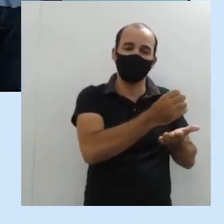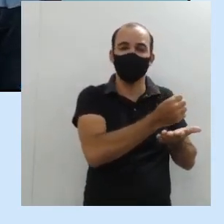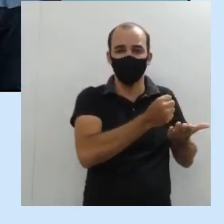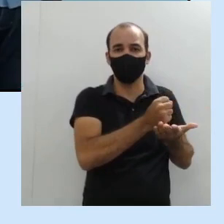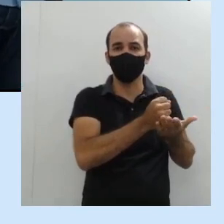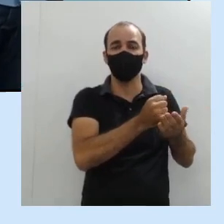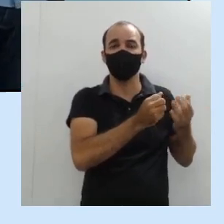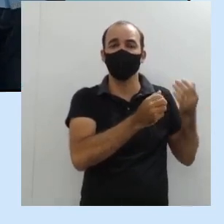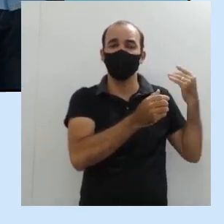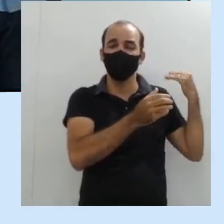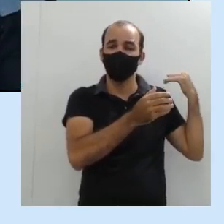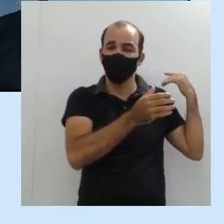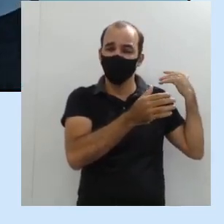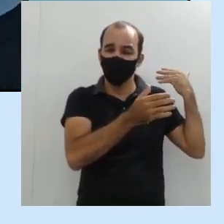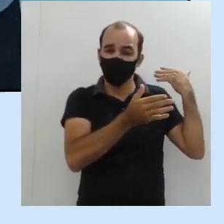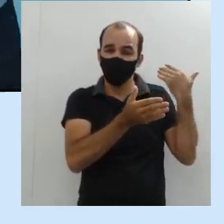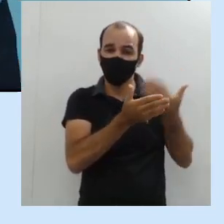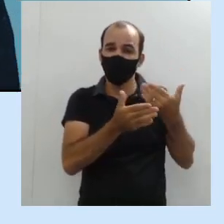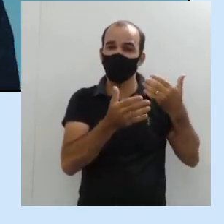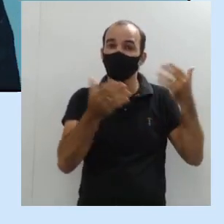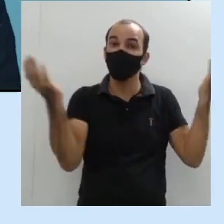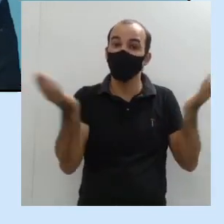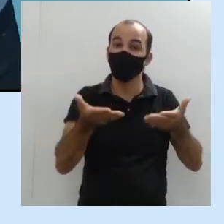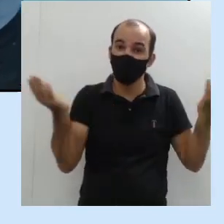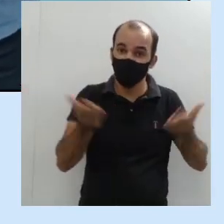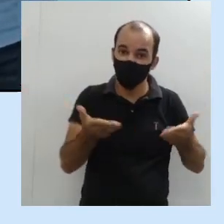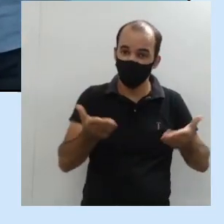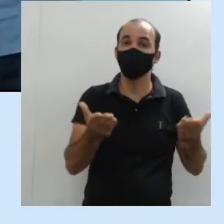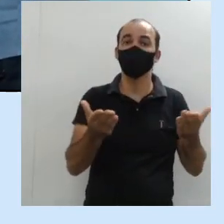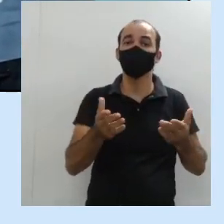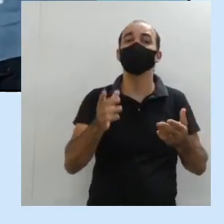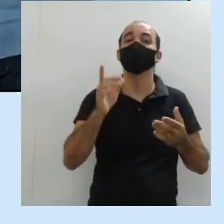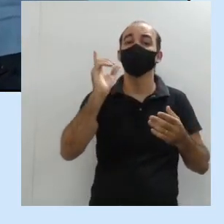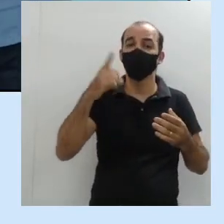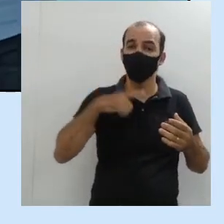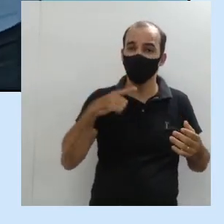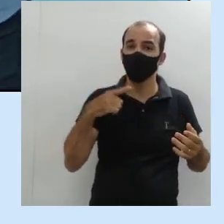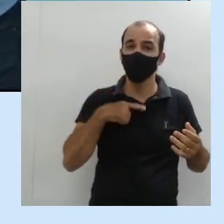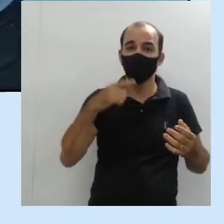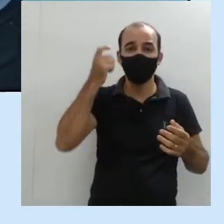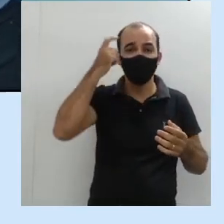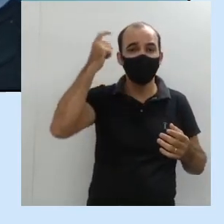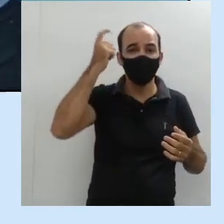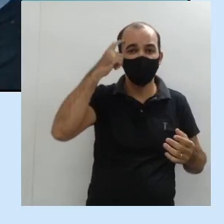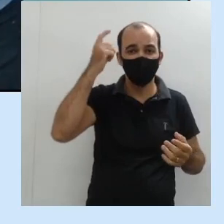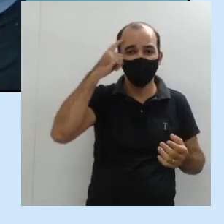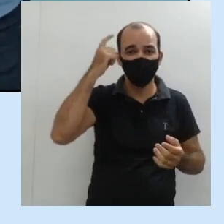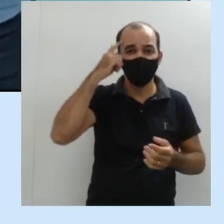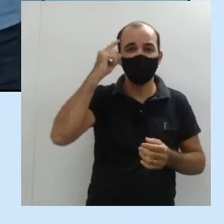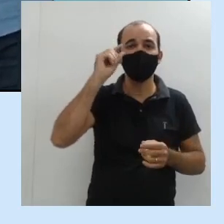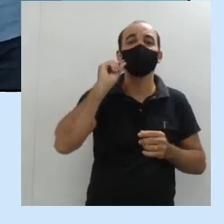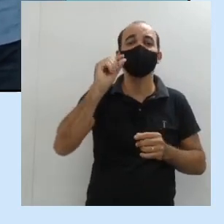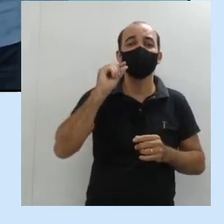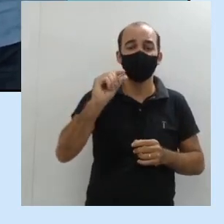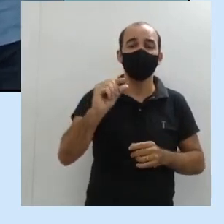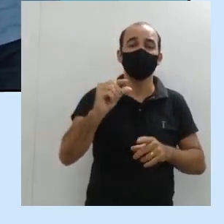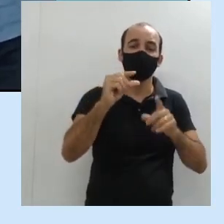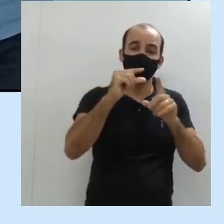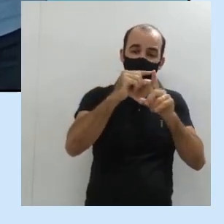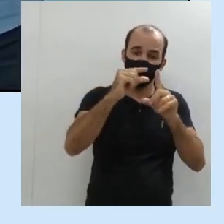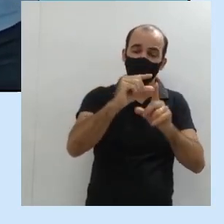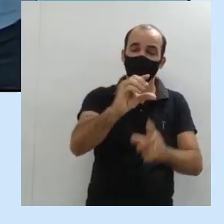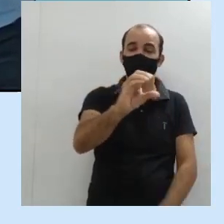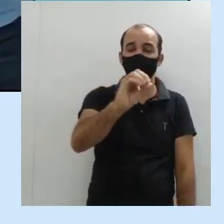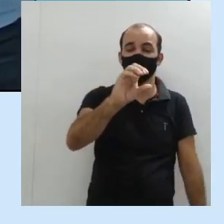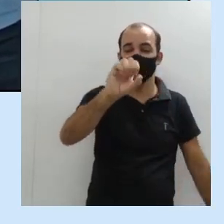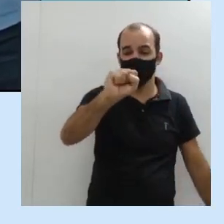nossos dias. É como se eu perguntasse o seguinte, como é que eu vejo? Quais são as teorias que eu vou aceitar para